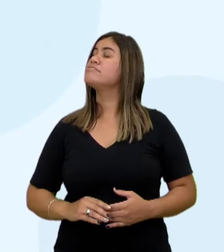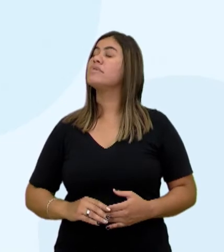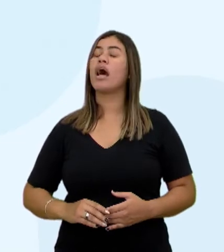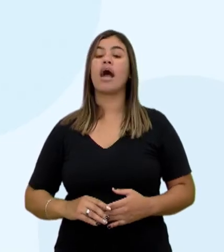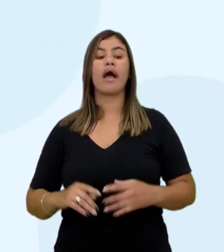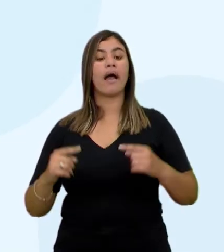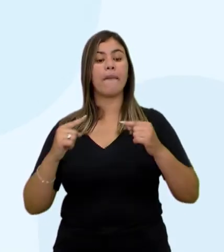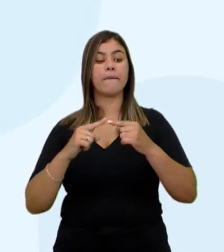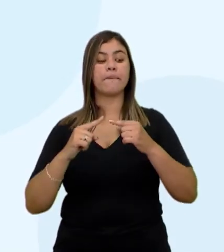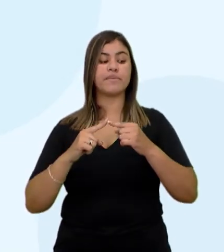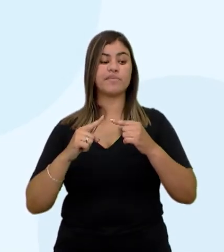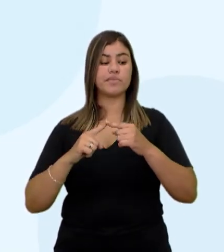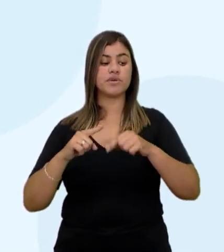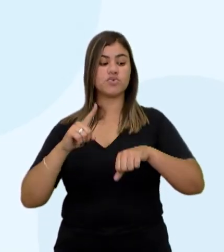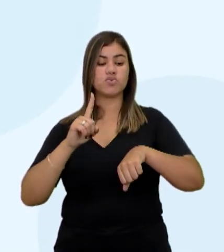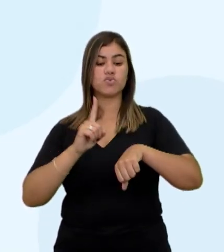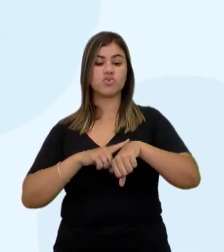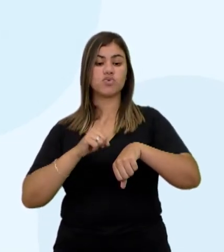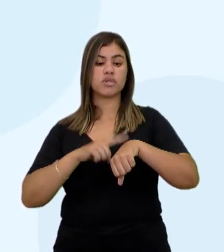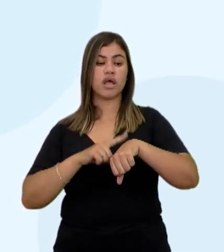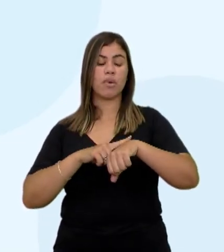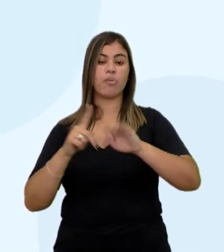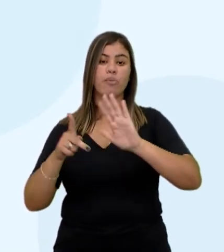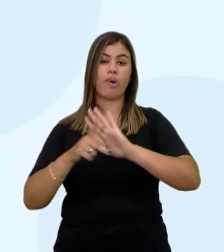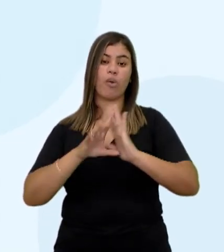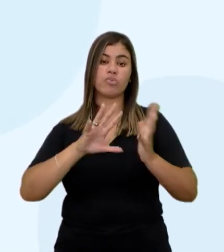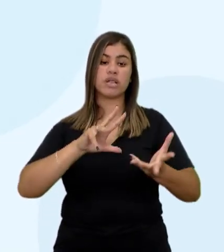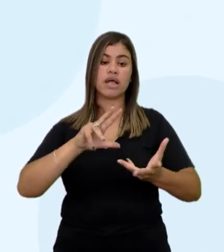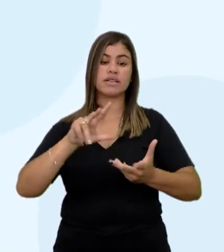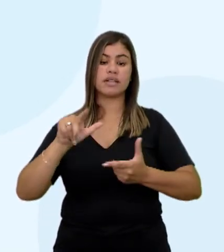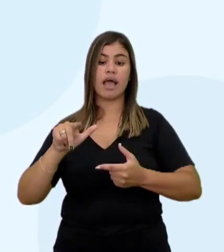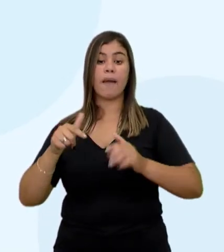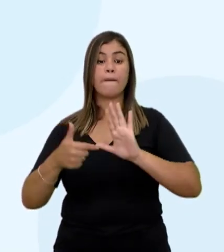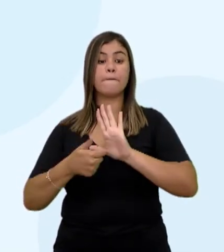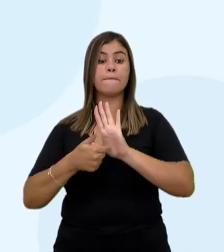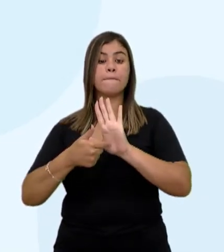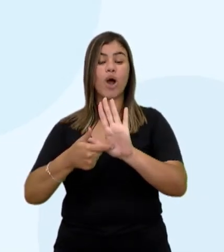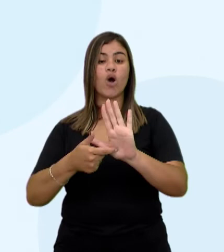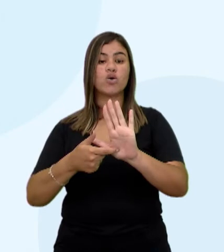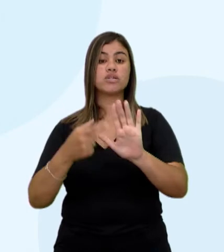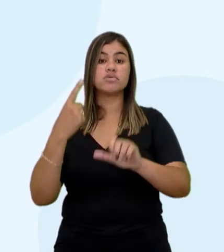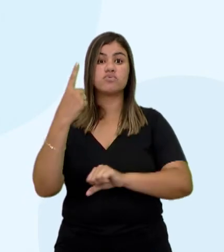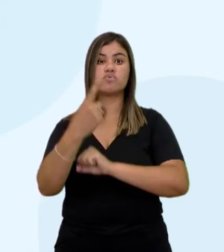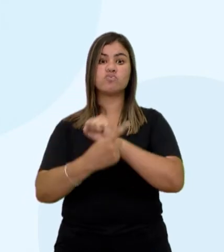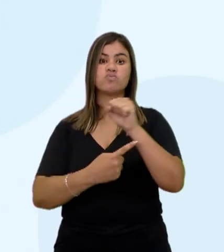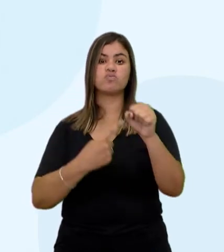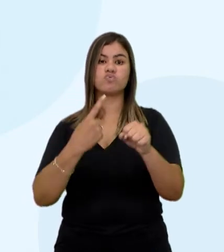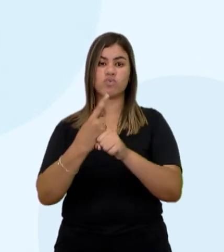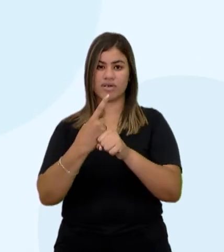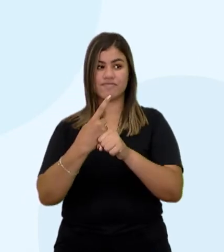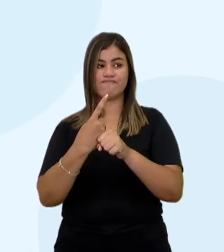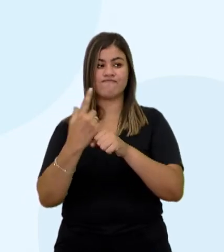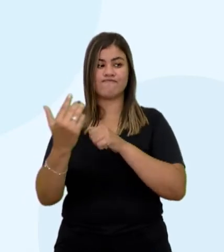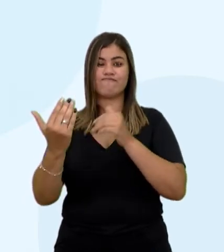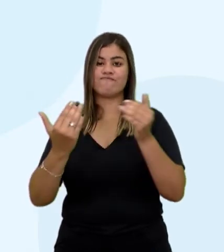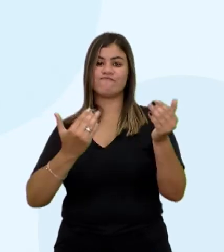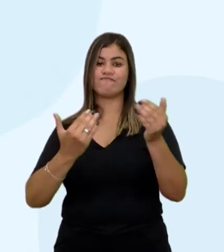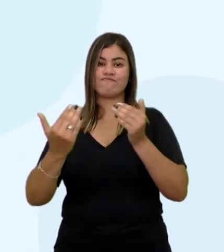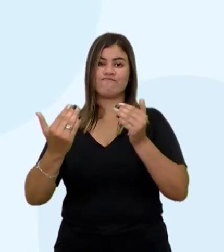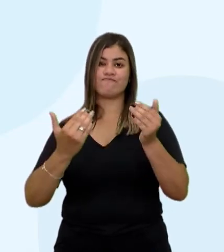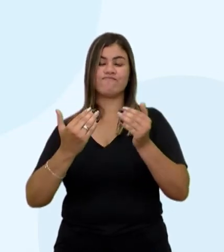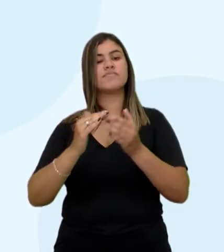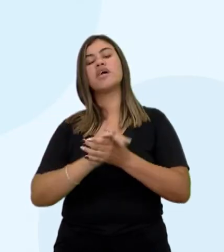dos 4 bilhões e meio da Terra do ano é apresentada em um ano, entendeu? É como se tudo aquilo que